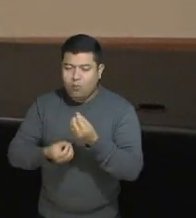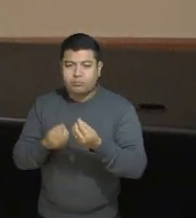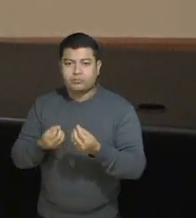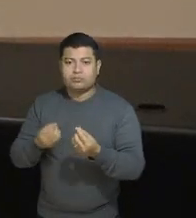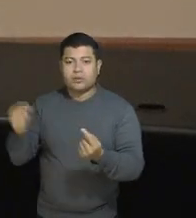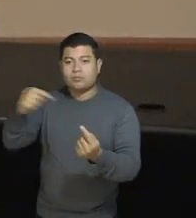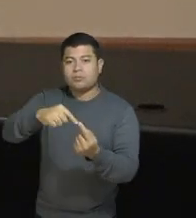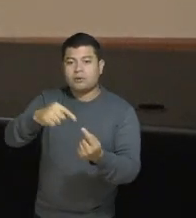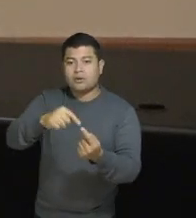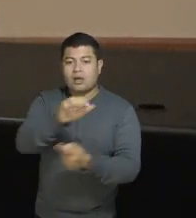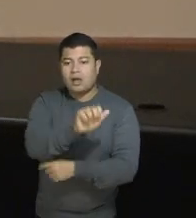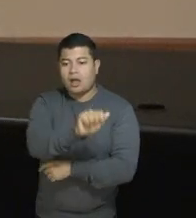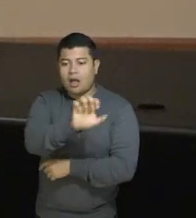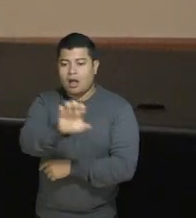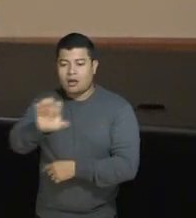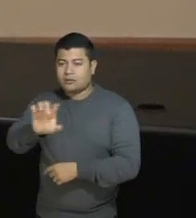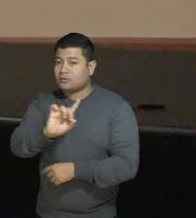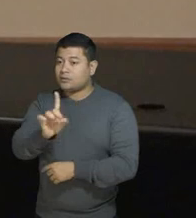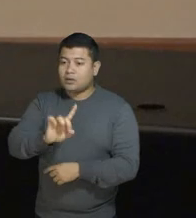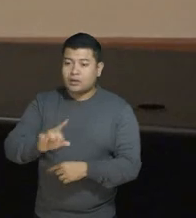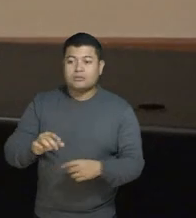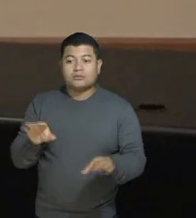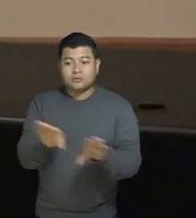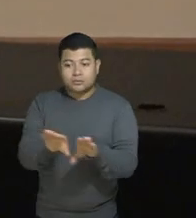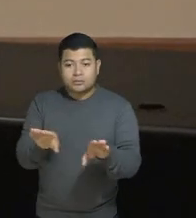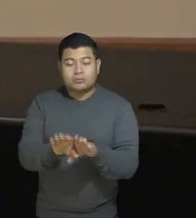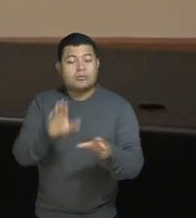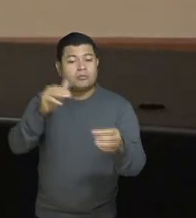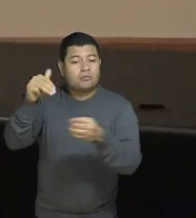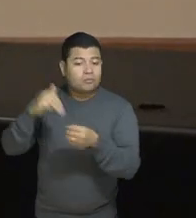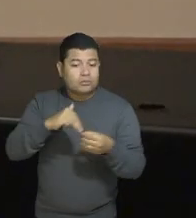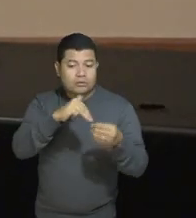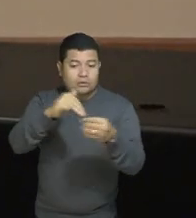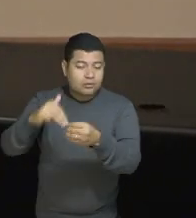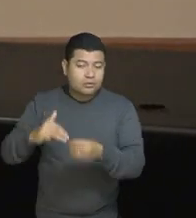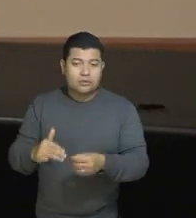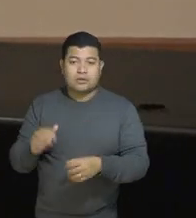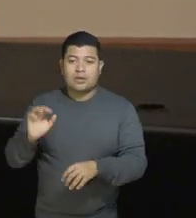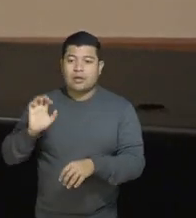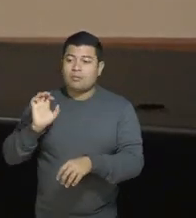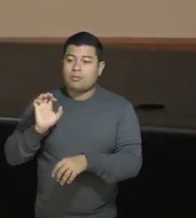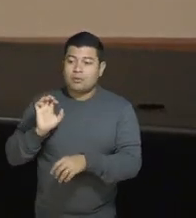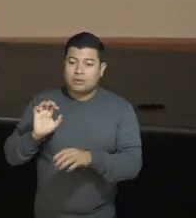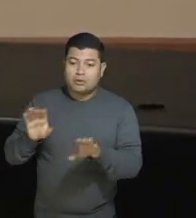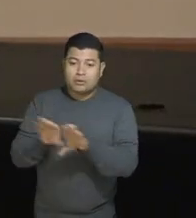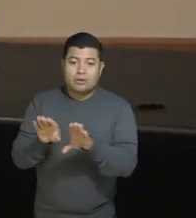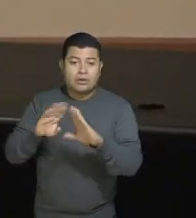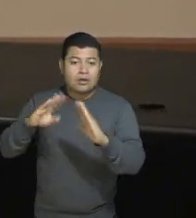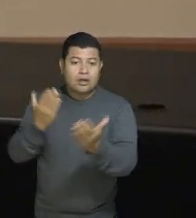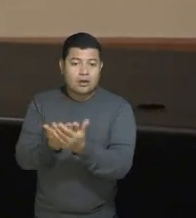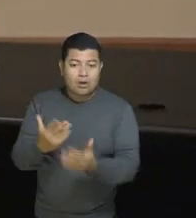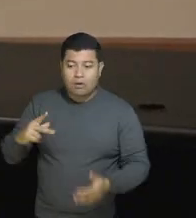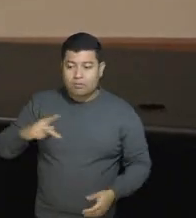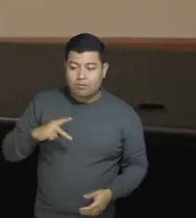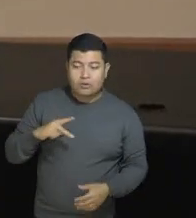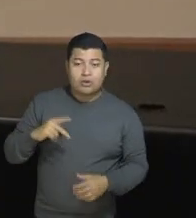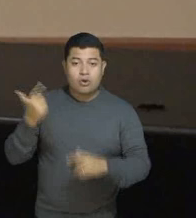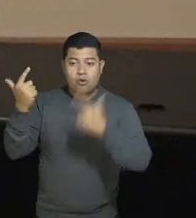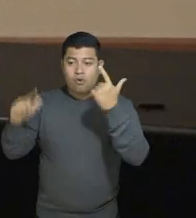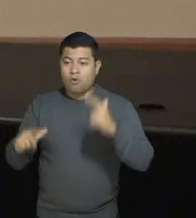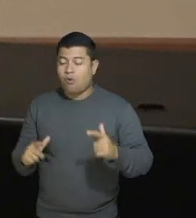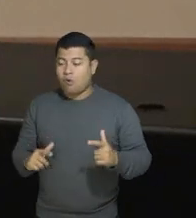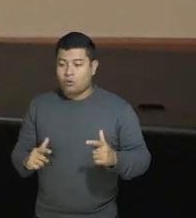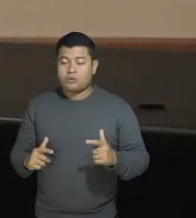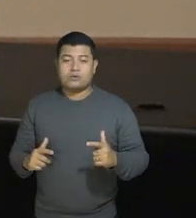gente tem municípios, a gente tem escola privada, a gente tem outras esferas. Então, dessa